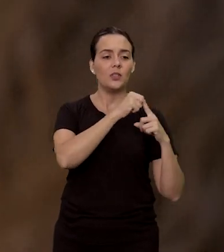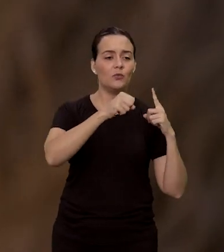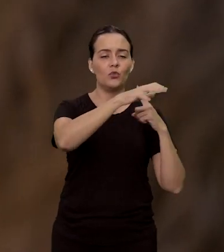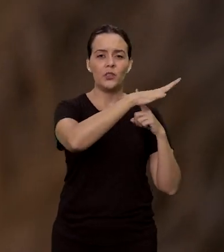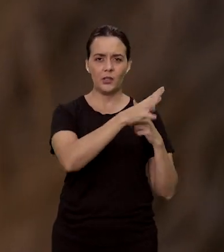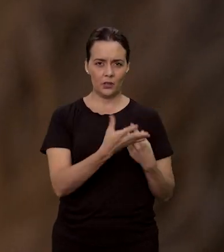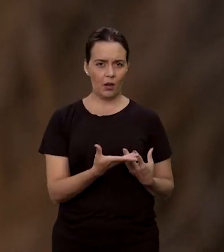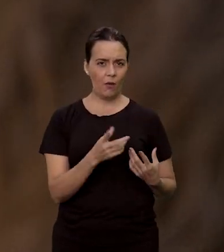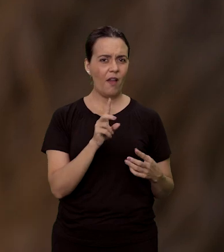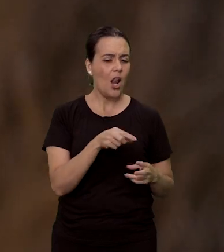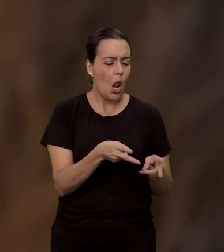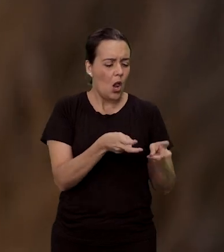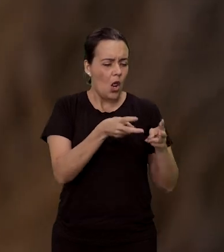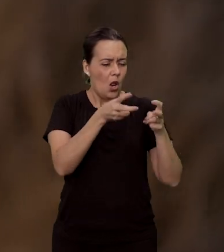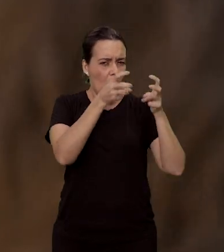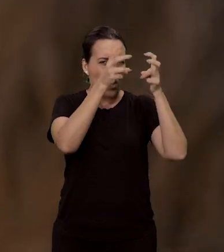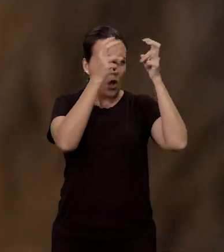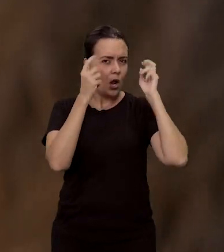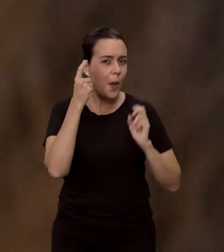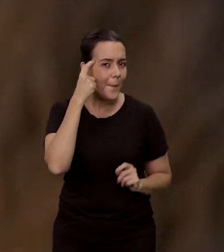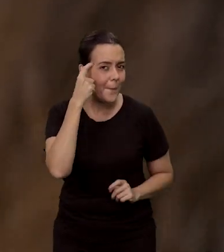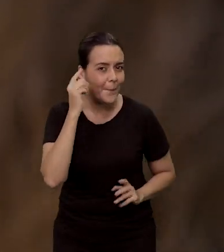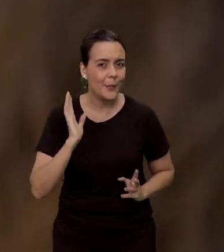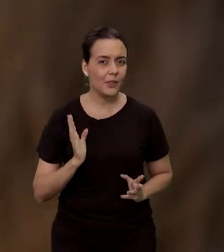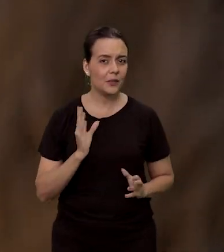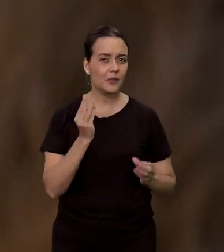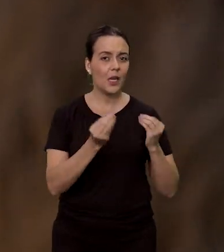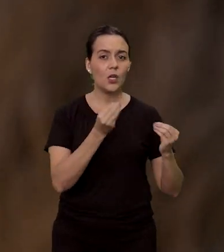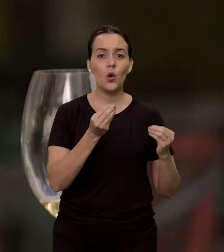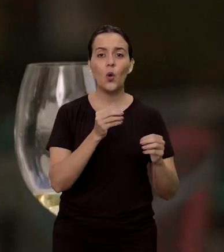né? E aí sim, de outras formas, tu fazer, enfim,